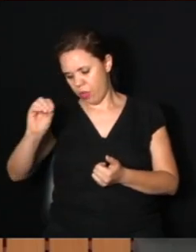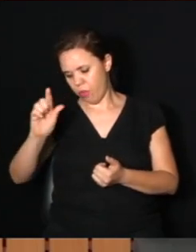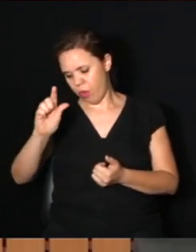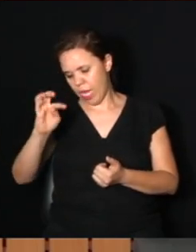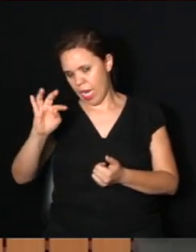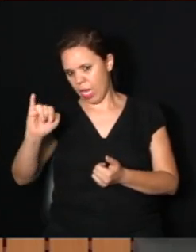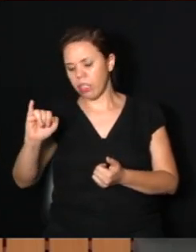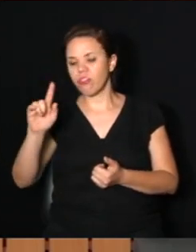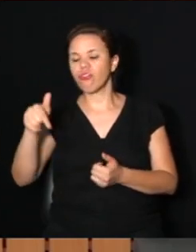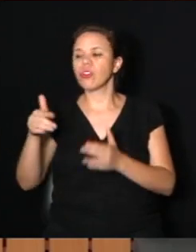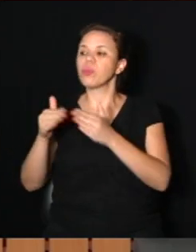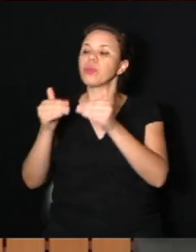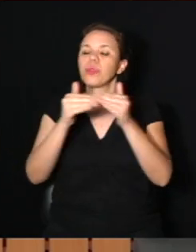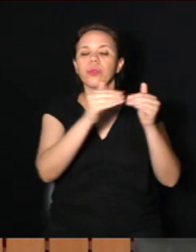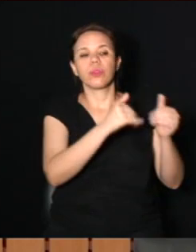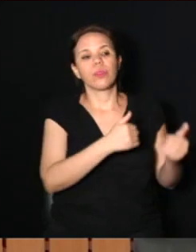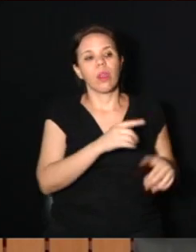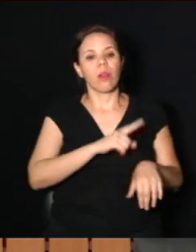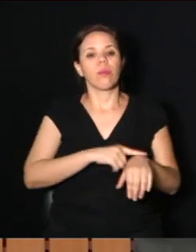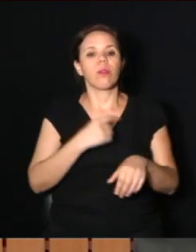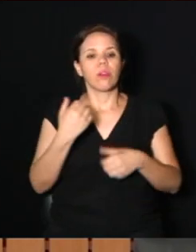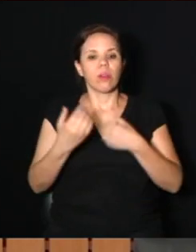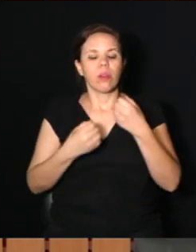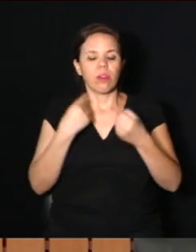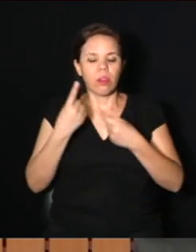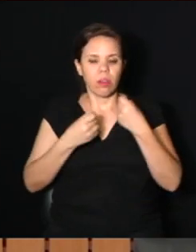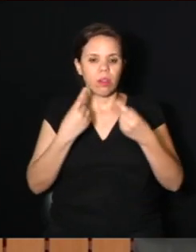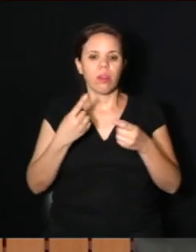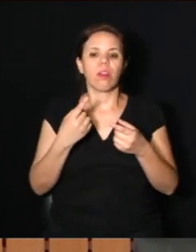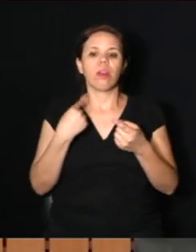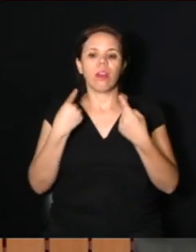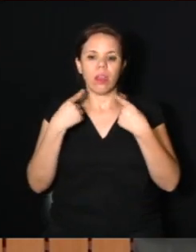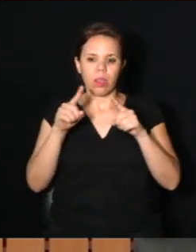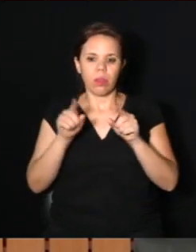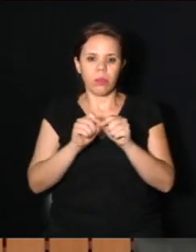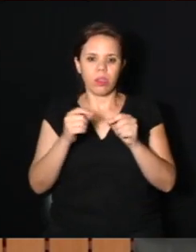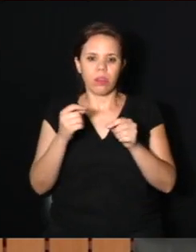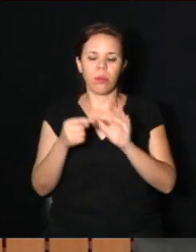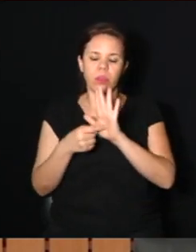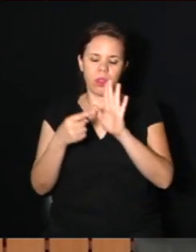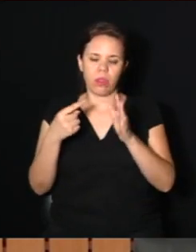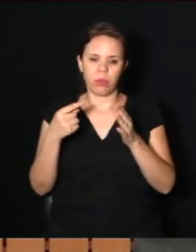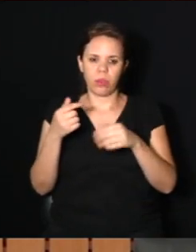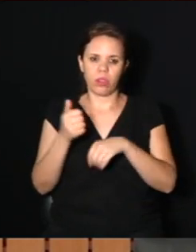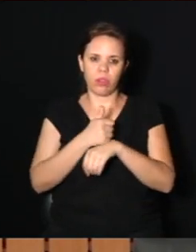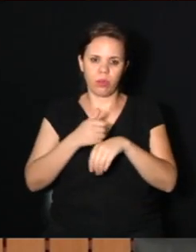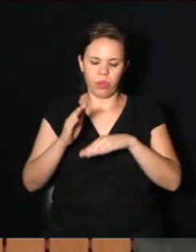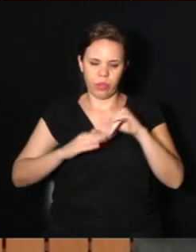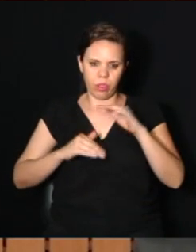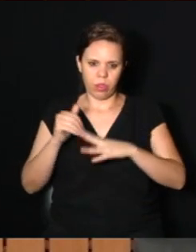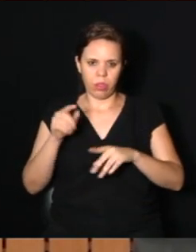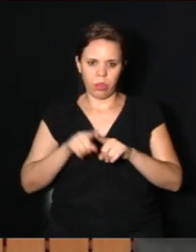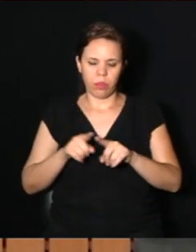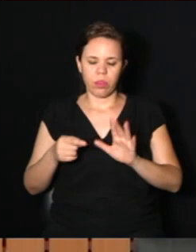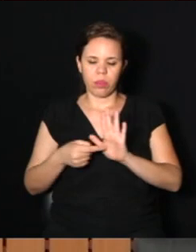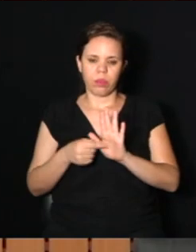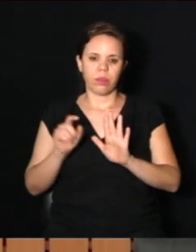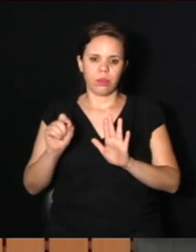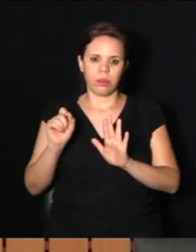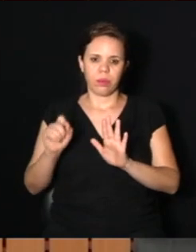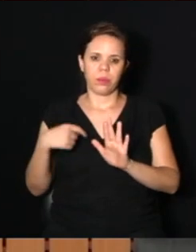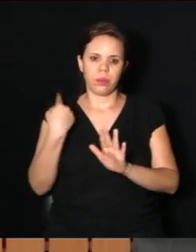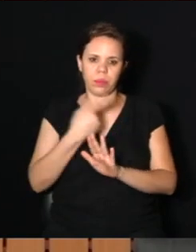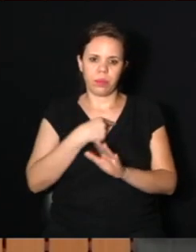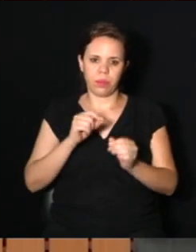o apelo e, em alguns momentos, queixas e reivindicações apresentadas pelos profissionais. Então, nesse momento, né, a sinalização que a